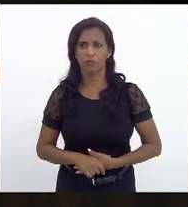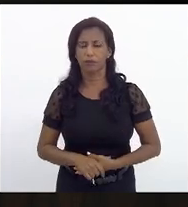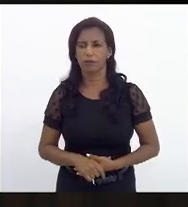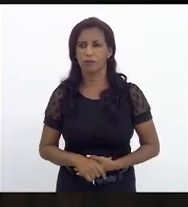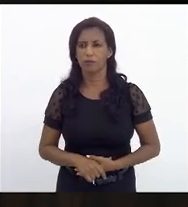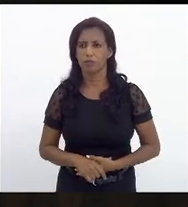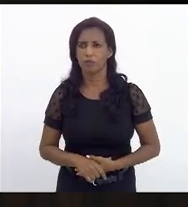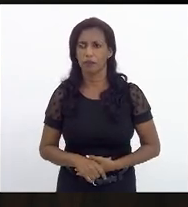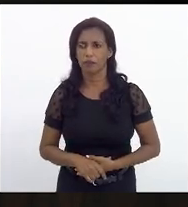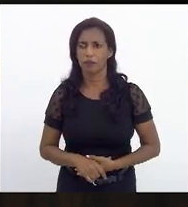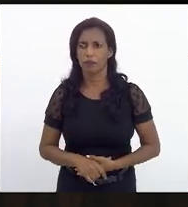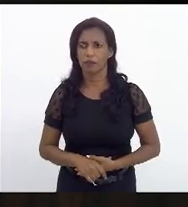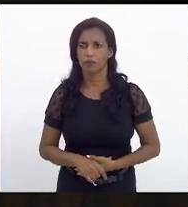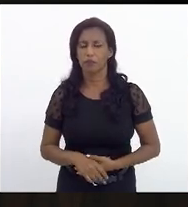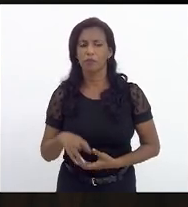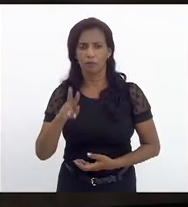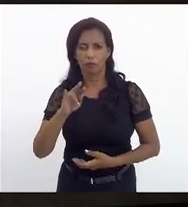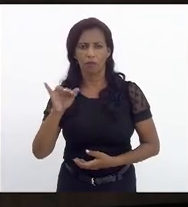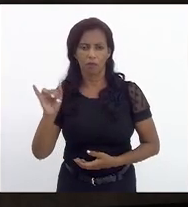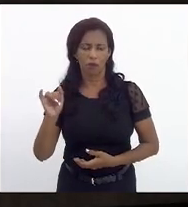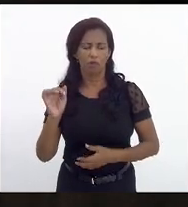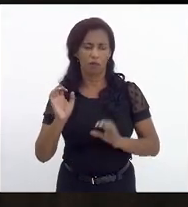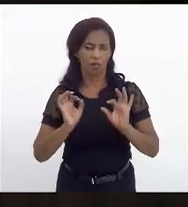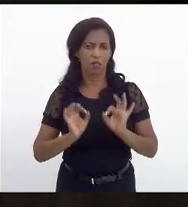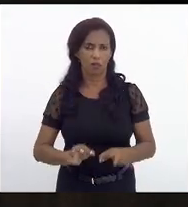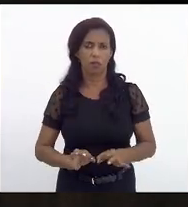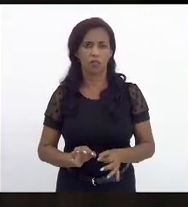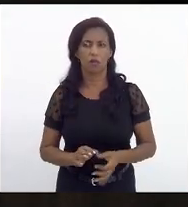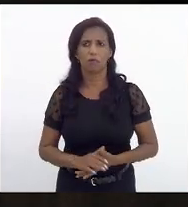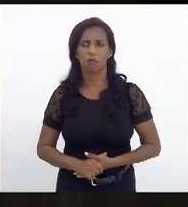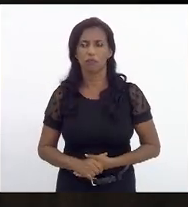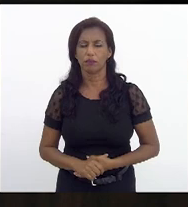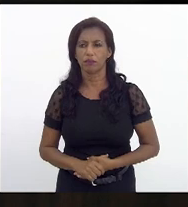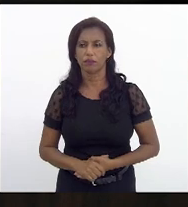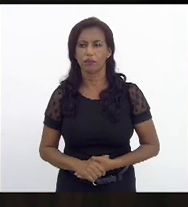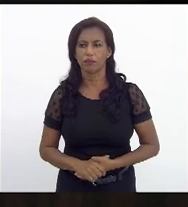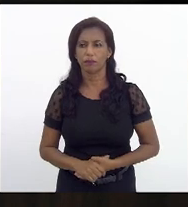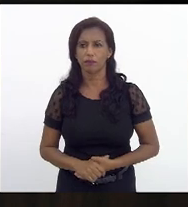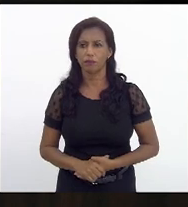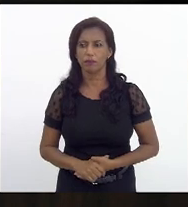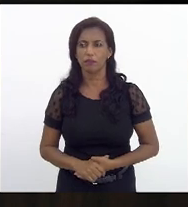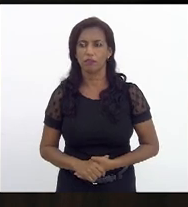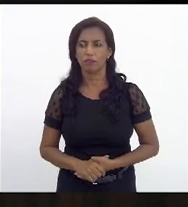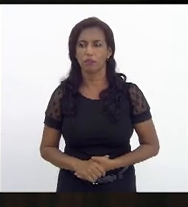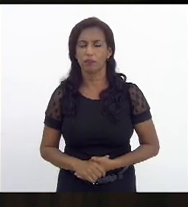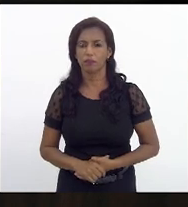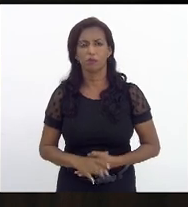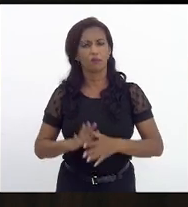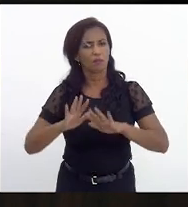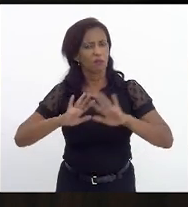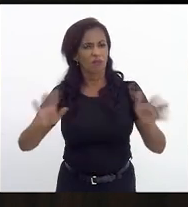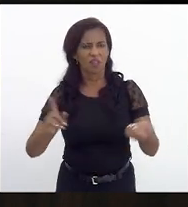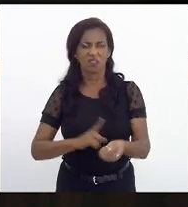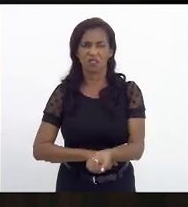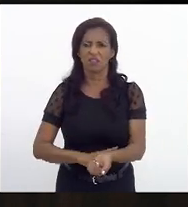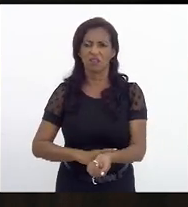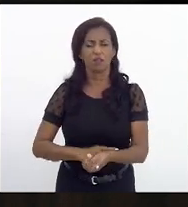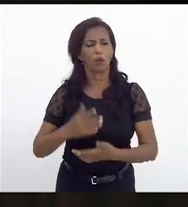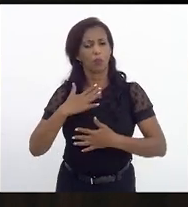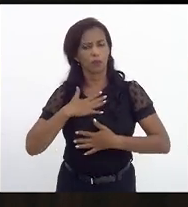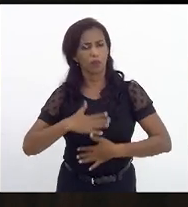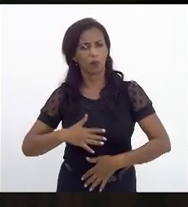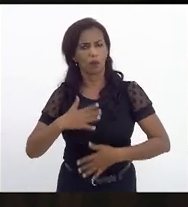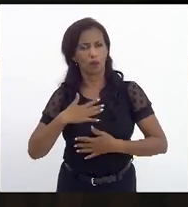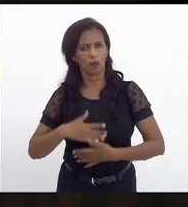Tá, vai ser... Que a gente já falou aqui várias vezes. Histórico, presidente. Sem estresse, muita nenhum.